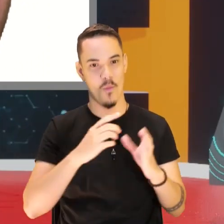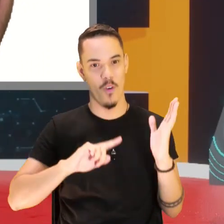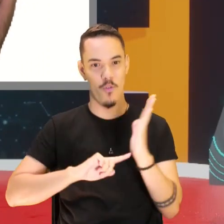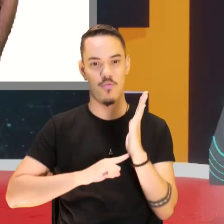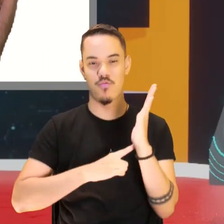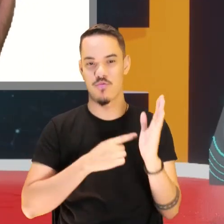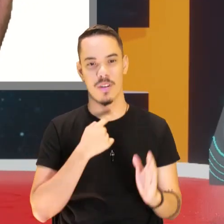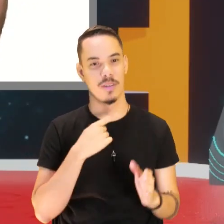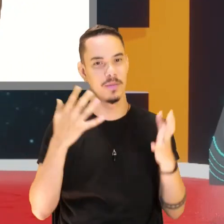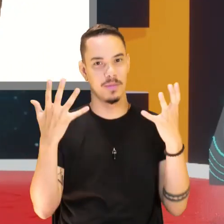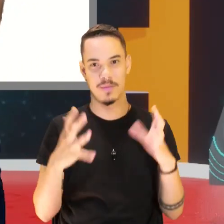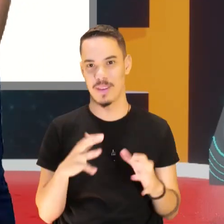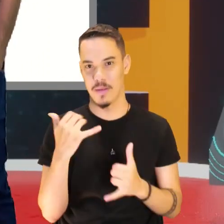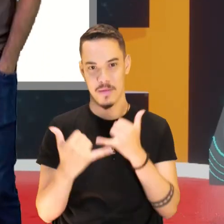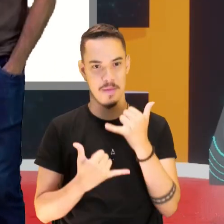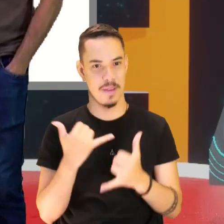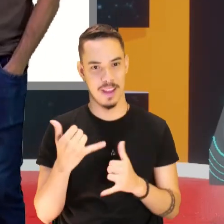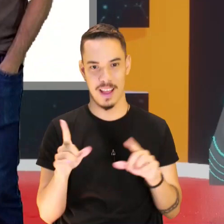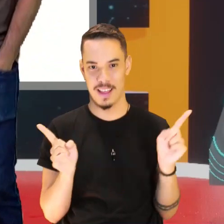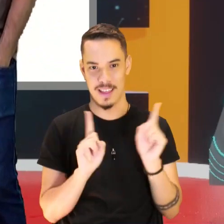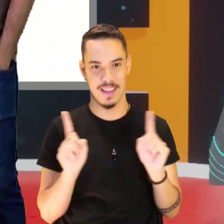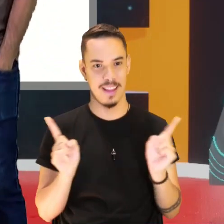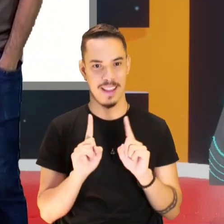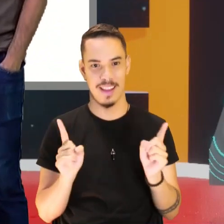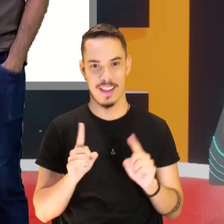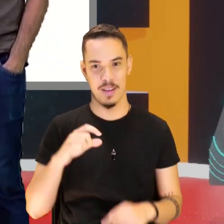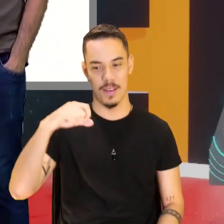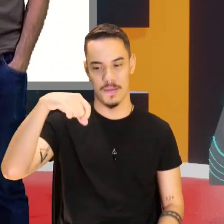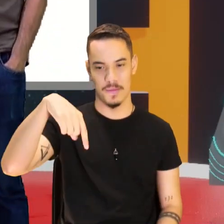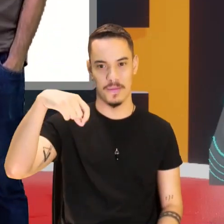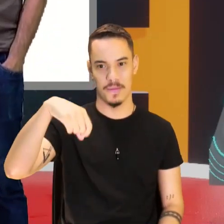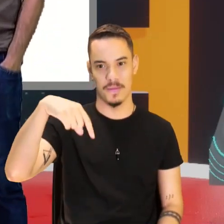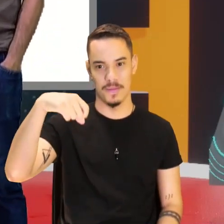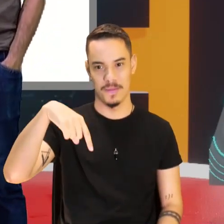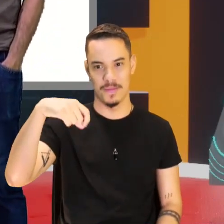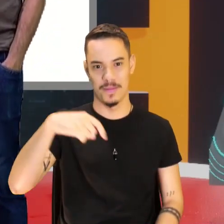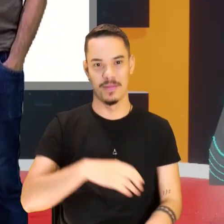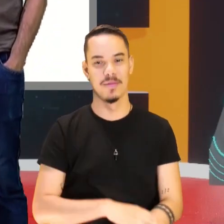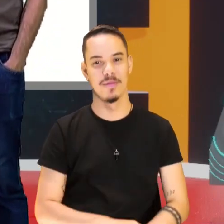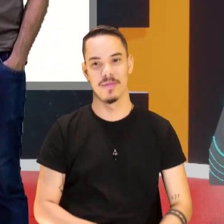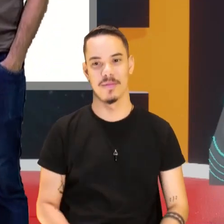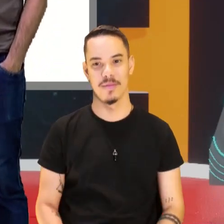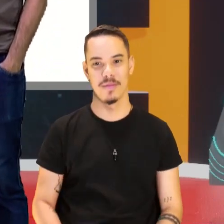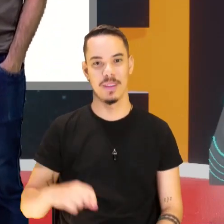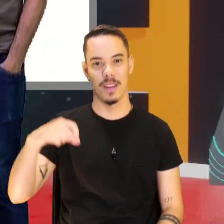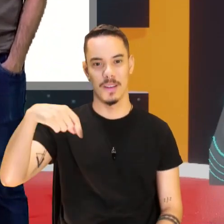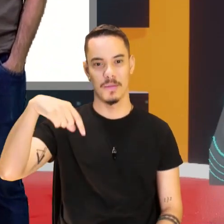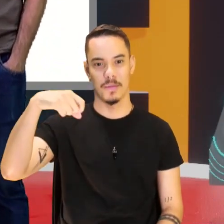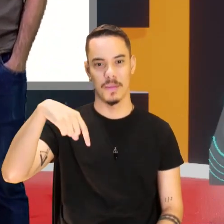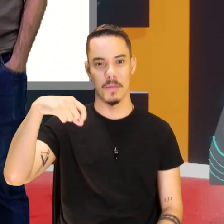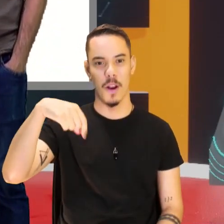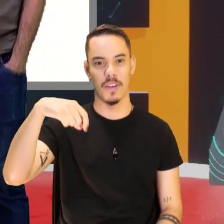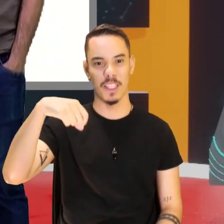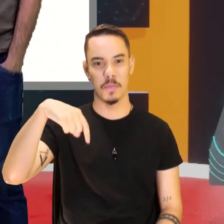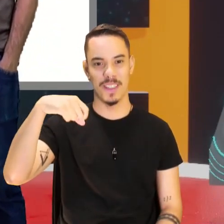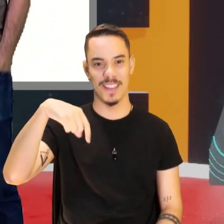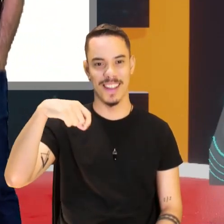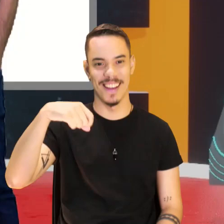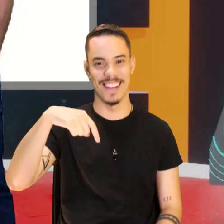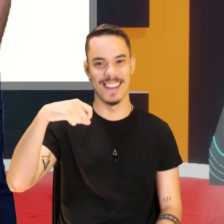quero não mais brincar de colocar armário em lavanderia não jorrando água